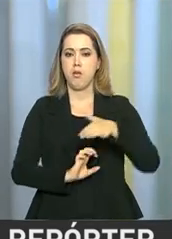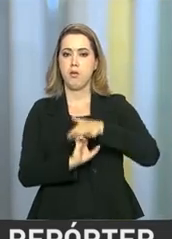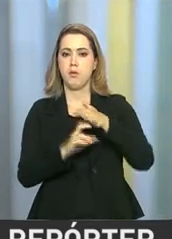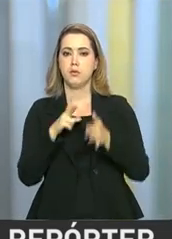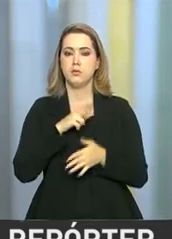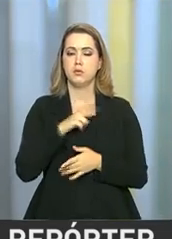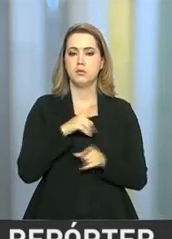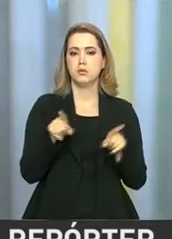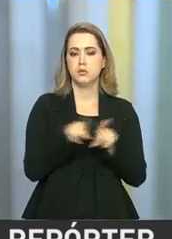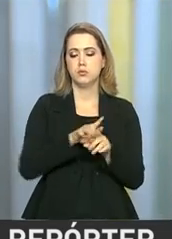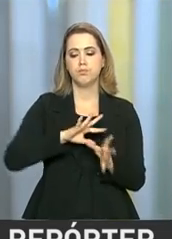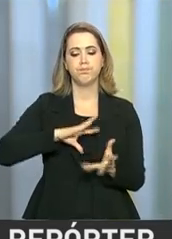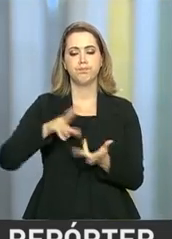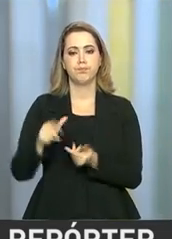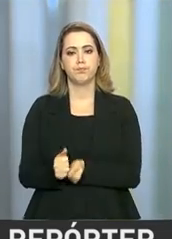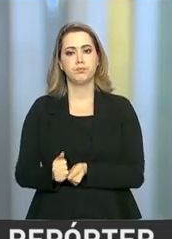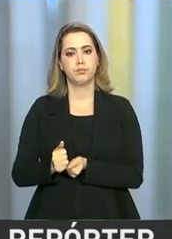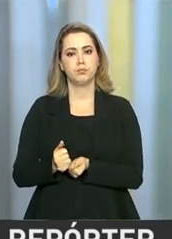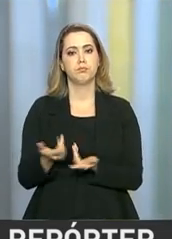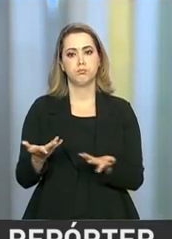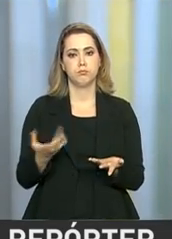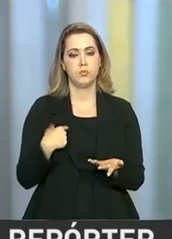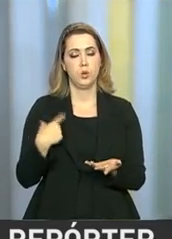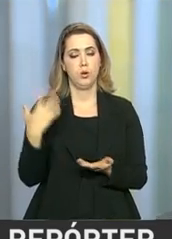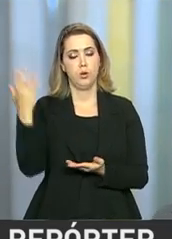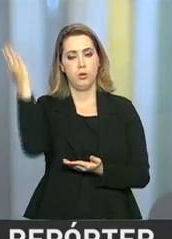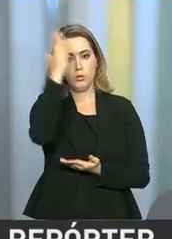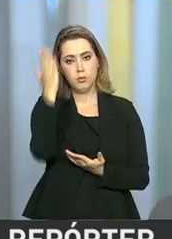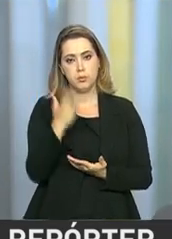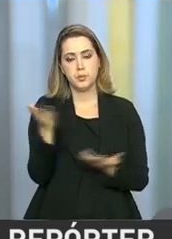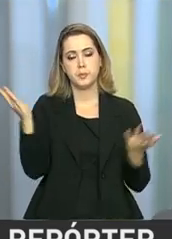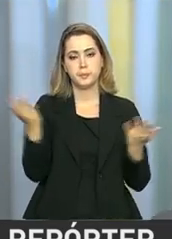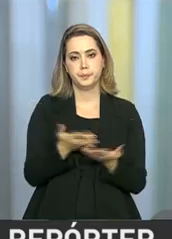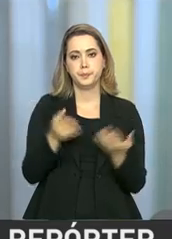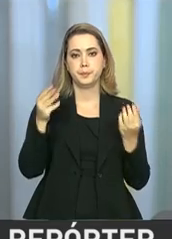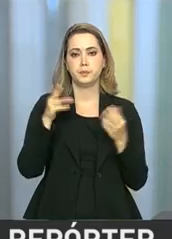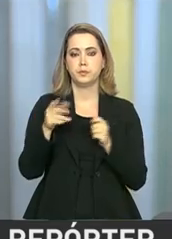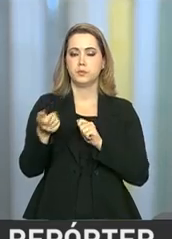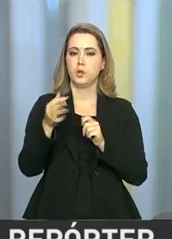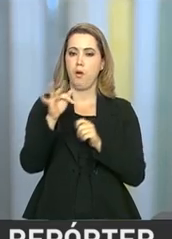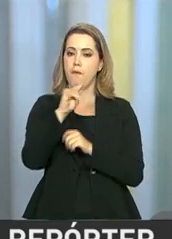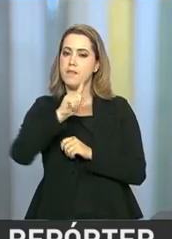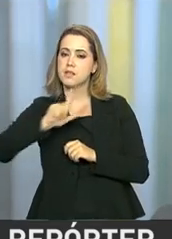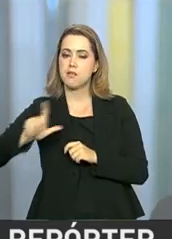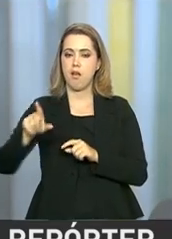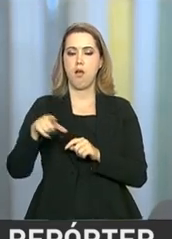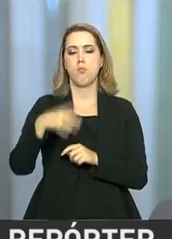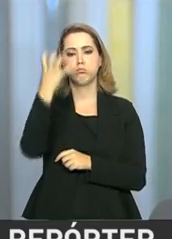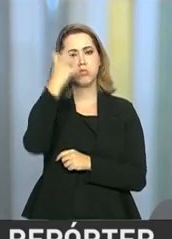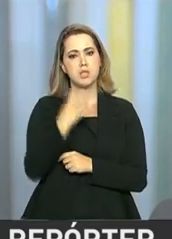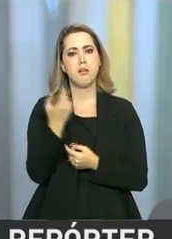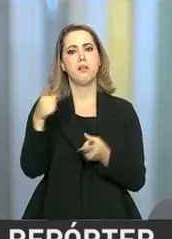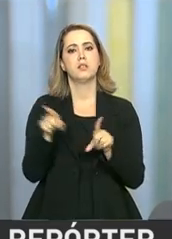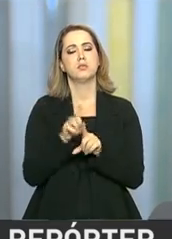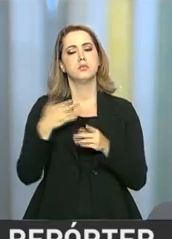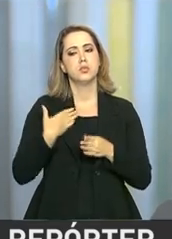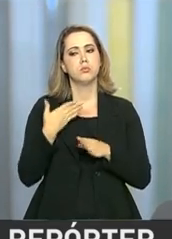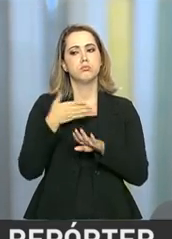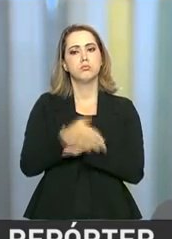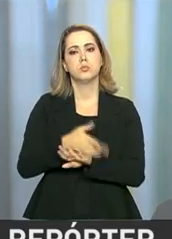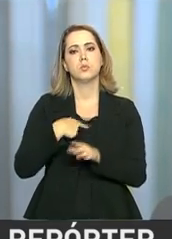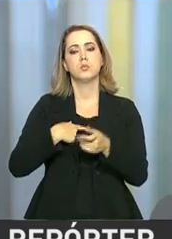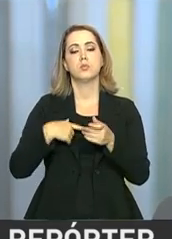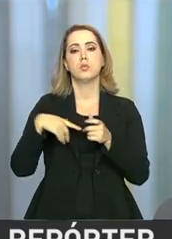empresários internacionais para o mundo todo, que o Brasil está levando a questão fiscal a sério e que o Brasil está engajado